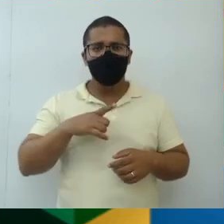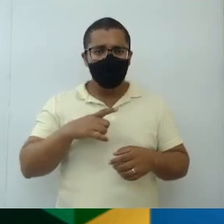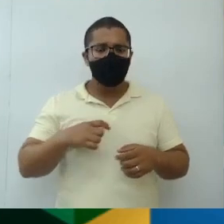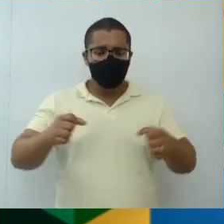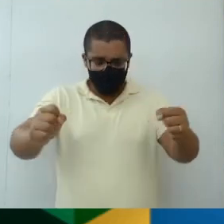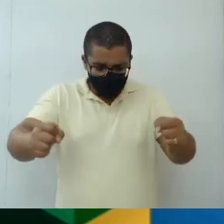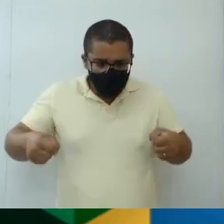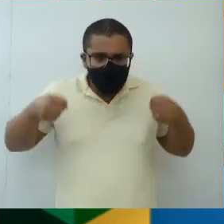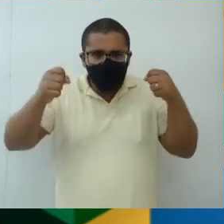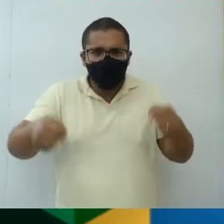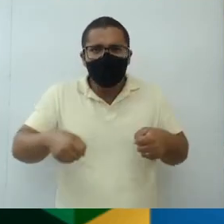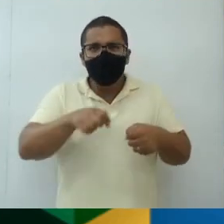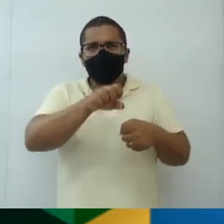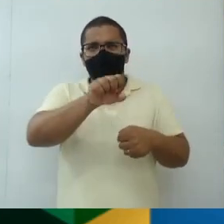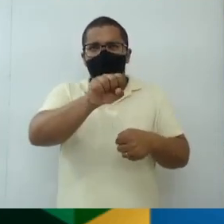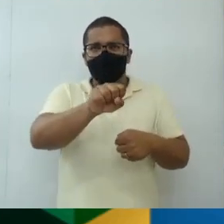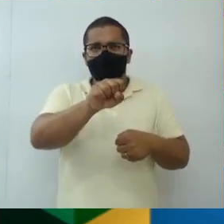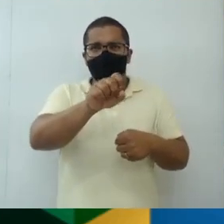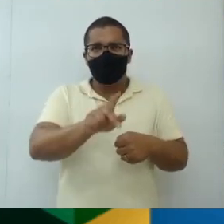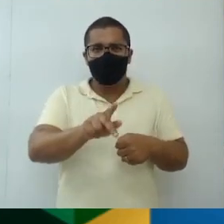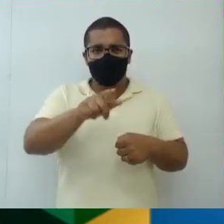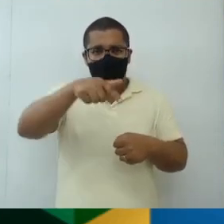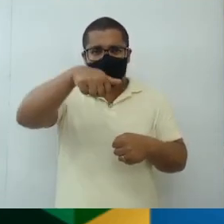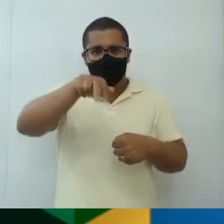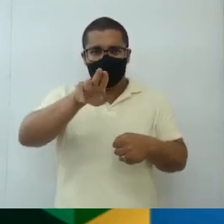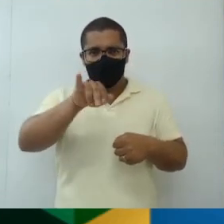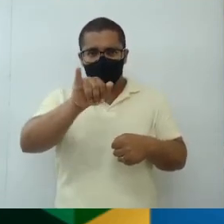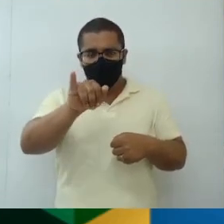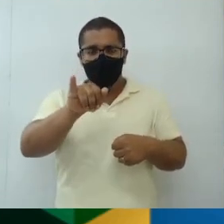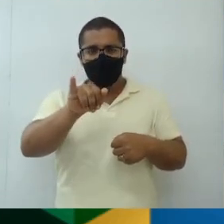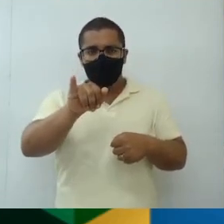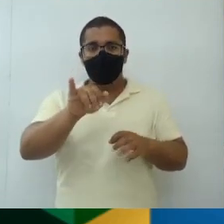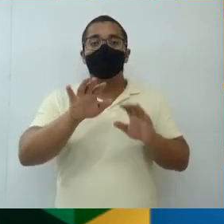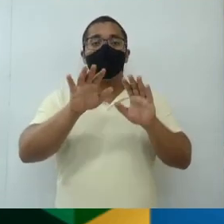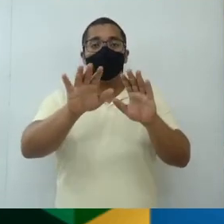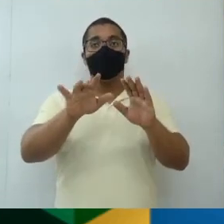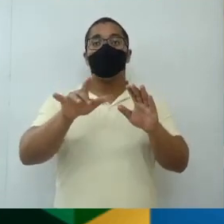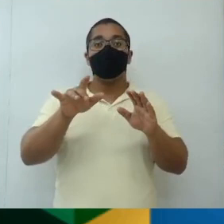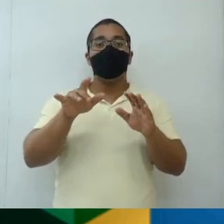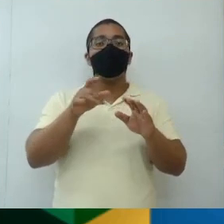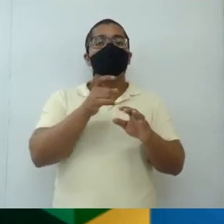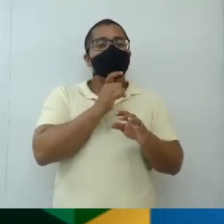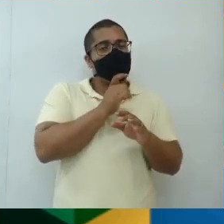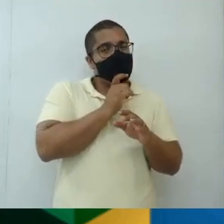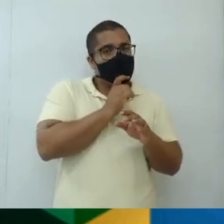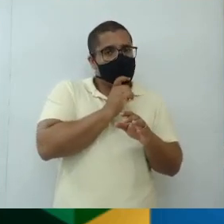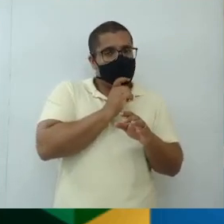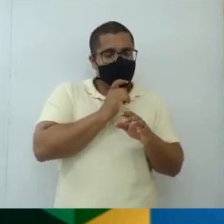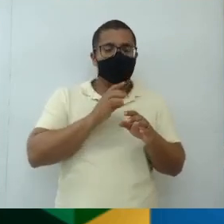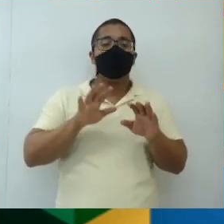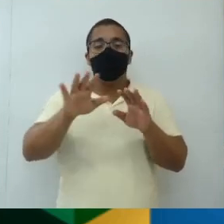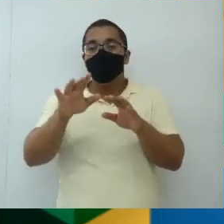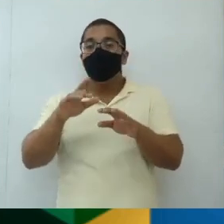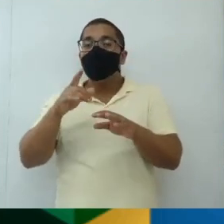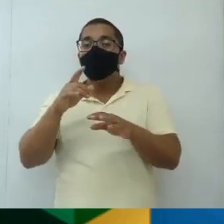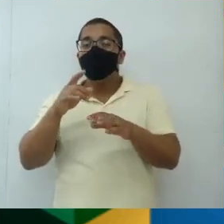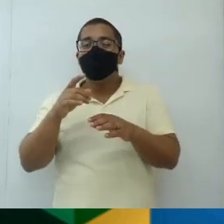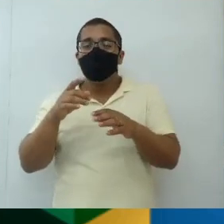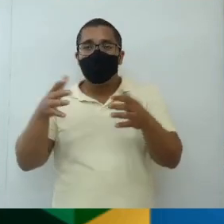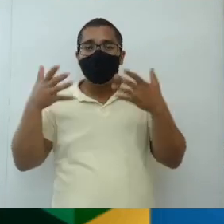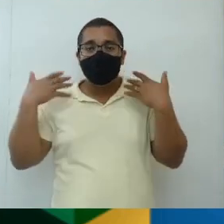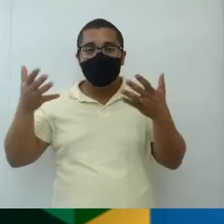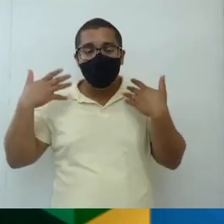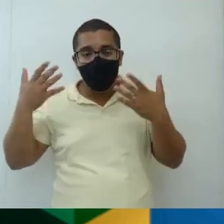verão EA estação do alpinismo enquanto o verão é a estação do alpinismo mais umas